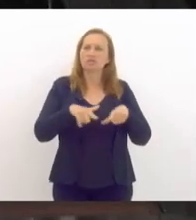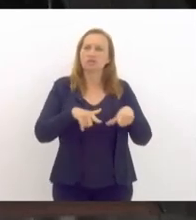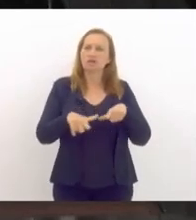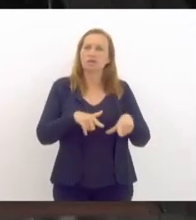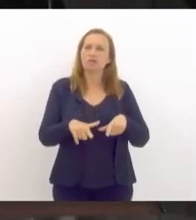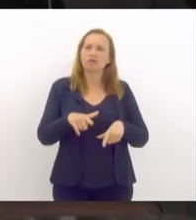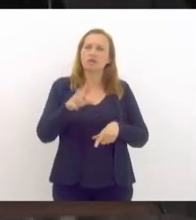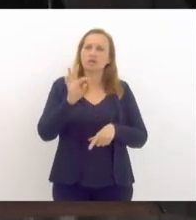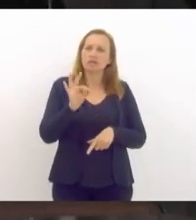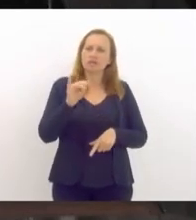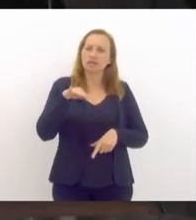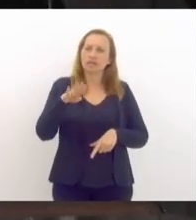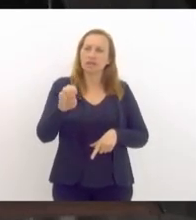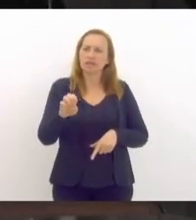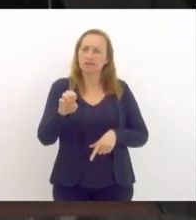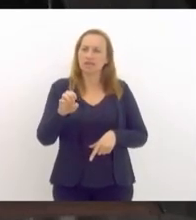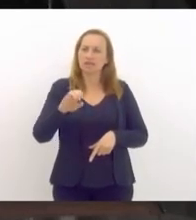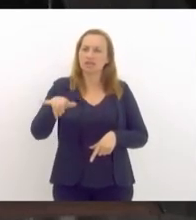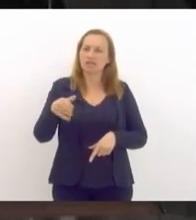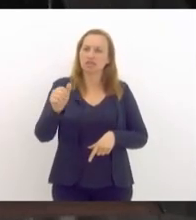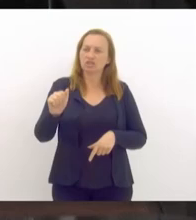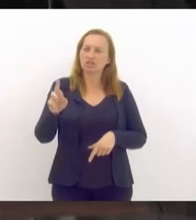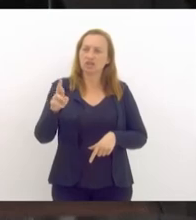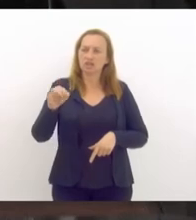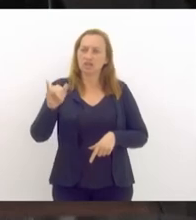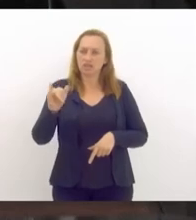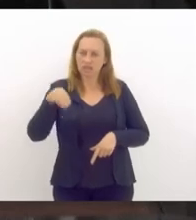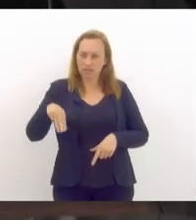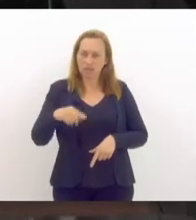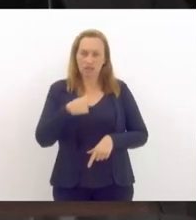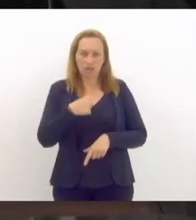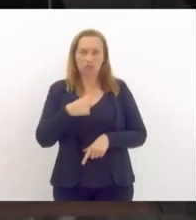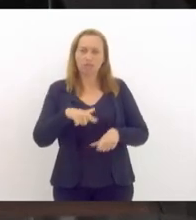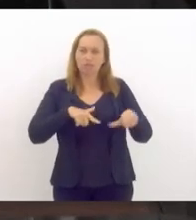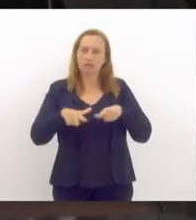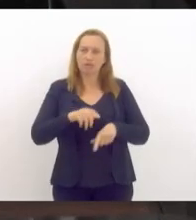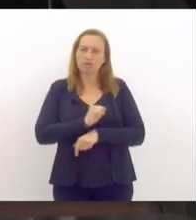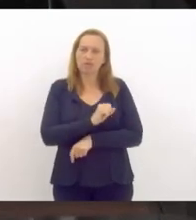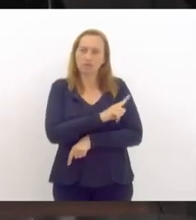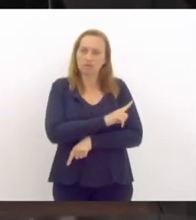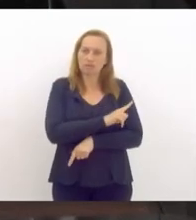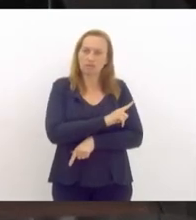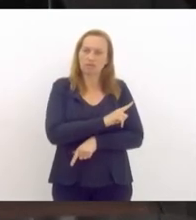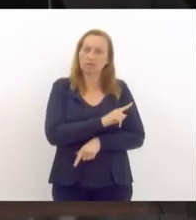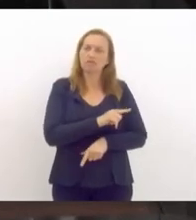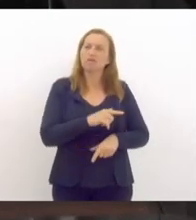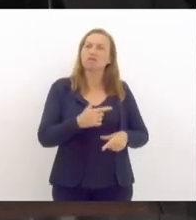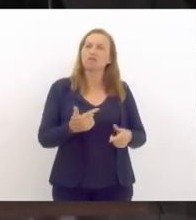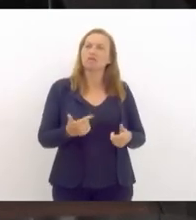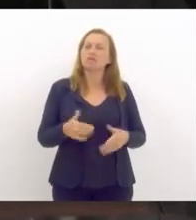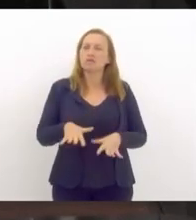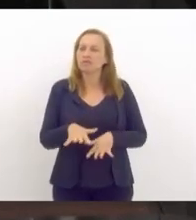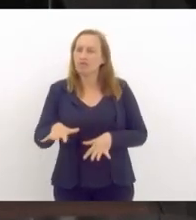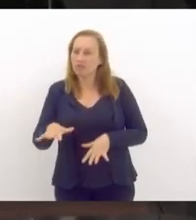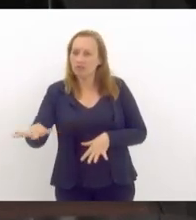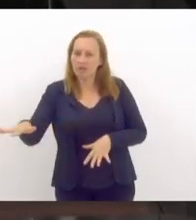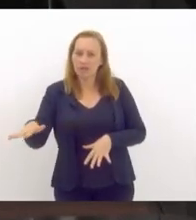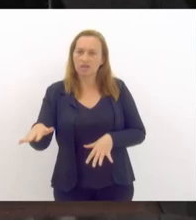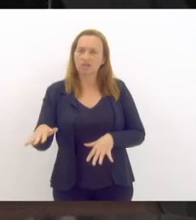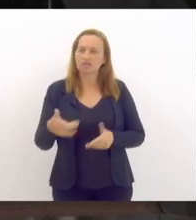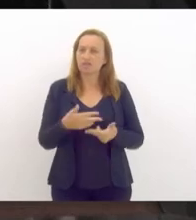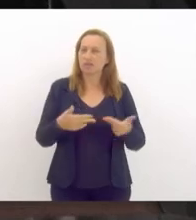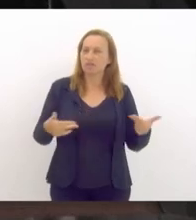no Tenente Jardim em São Gonçalo onde trabalhei que faziam articulações entre a comunidade do Tenente Jardim da Venda da Cruz do Morro do